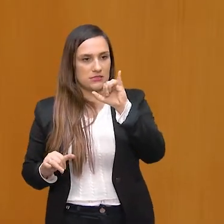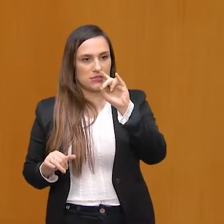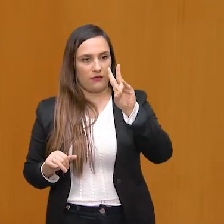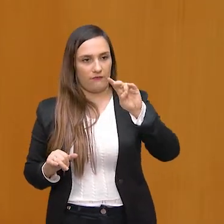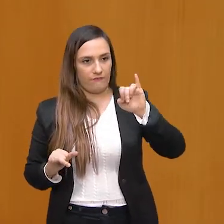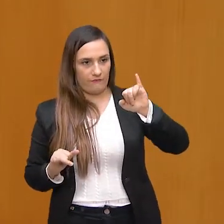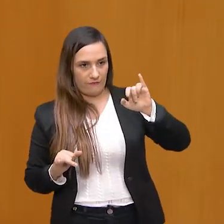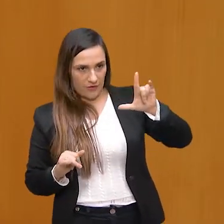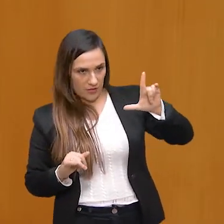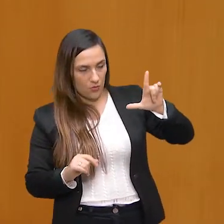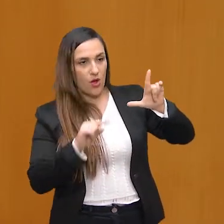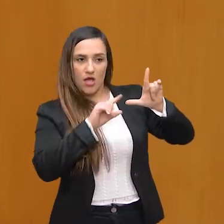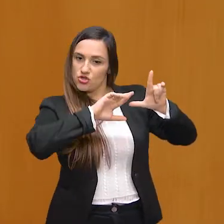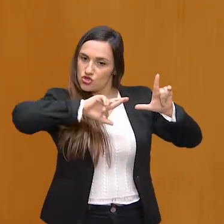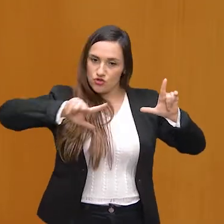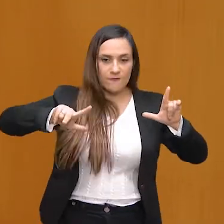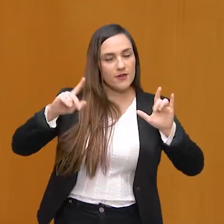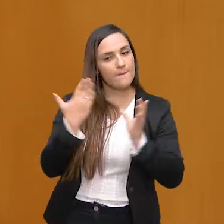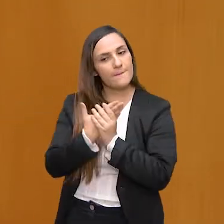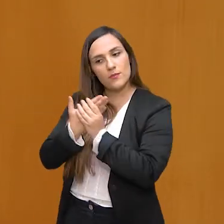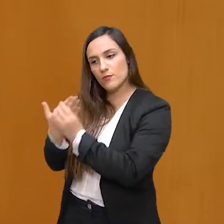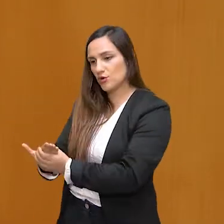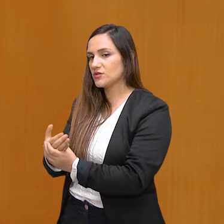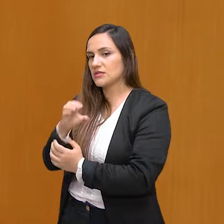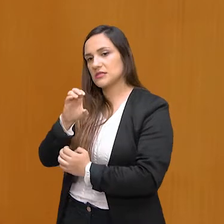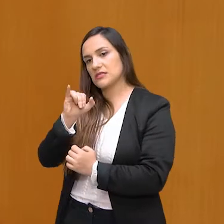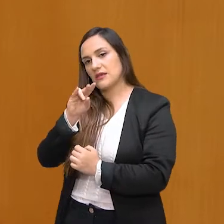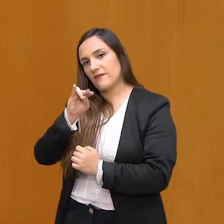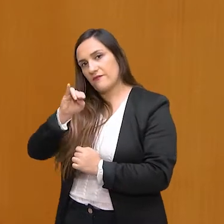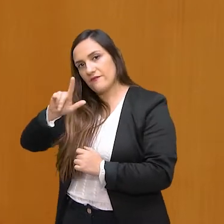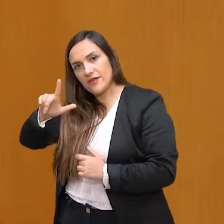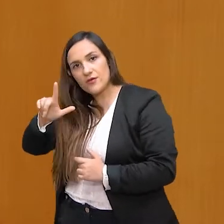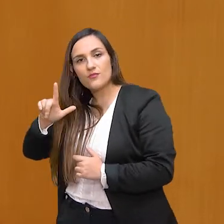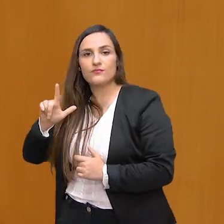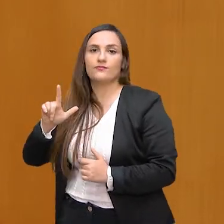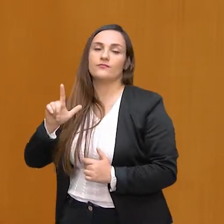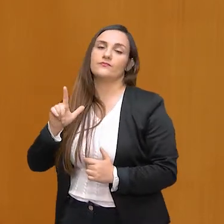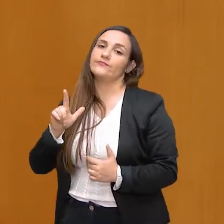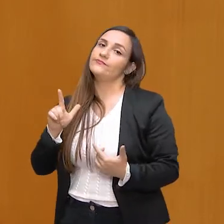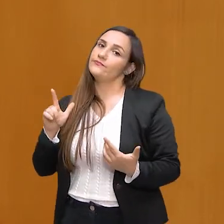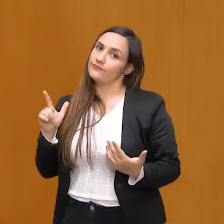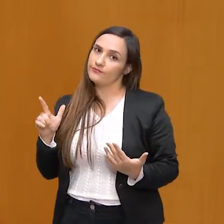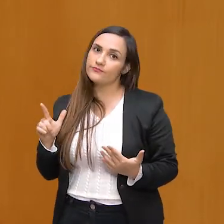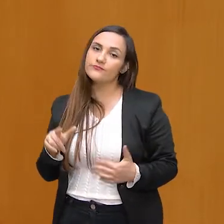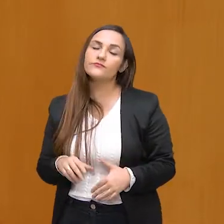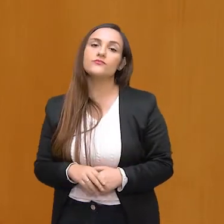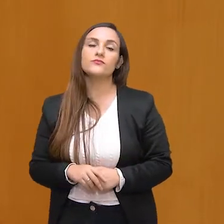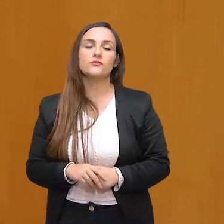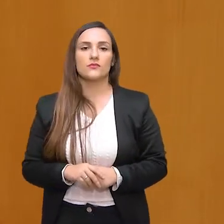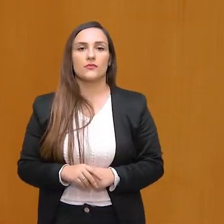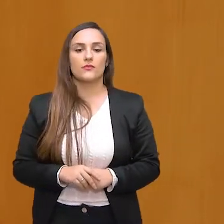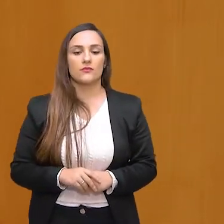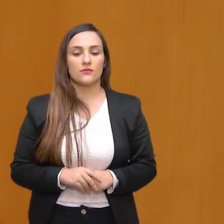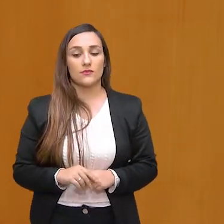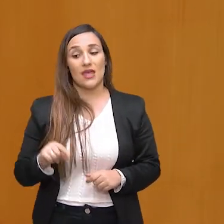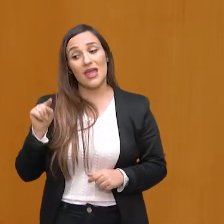direito civil. E criou autonomia do processo civil como ciência,